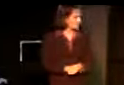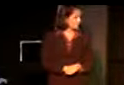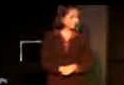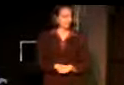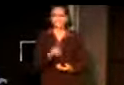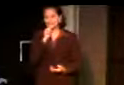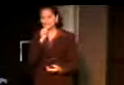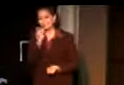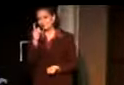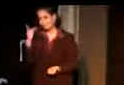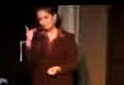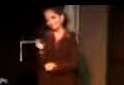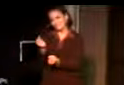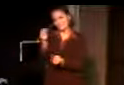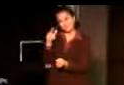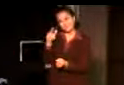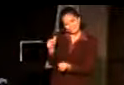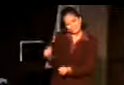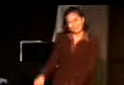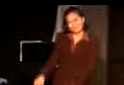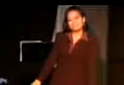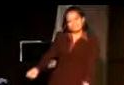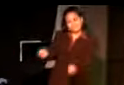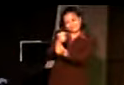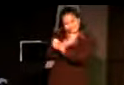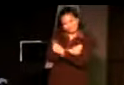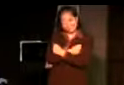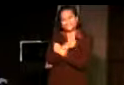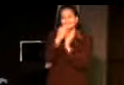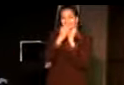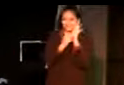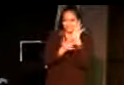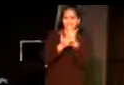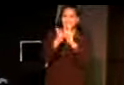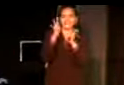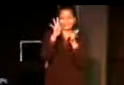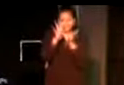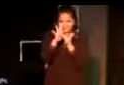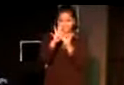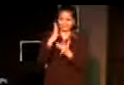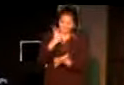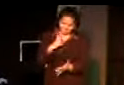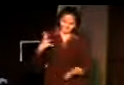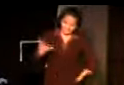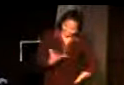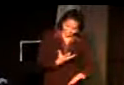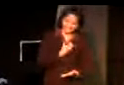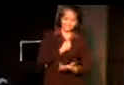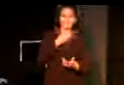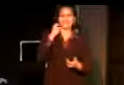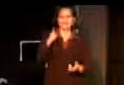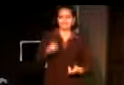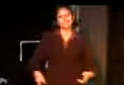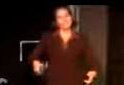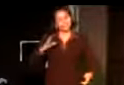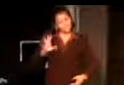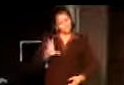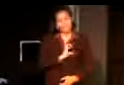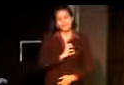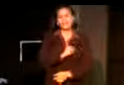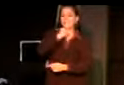aquele irmão te abraçando dizendo não querida você foi lavado pelo sangue você tem a salvação em Cristo você é